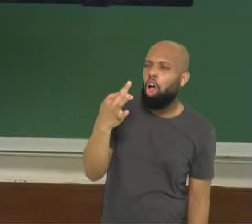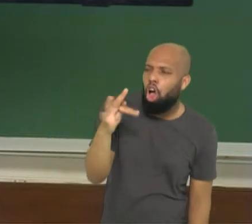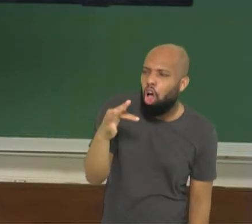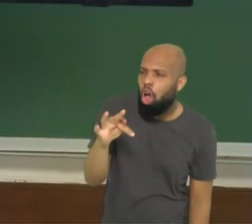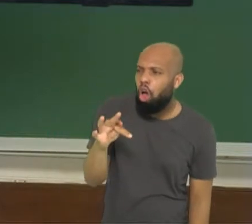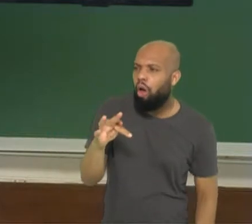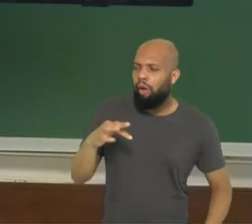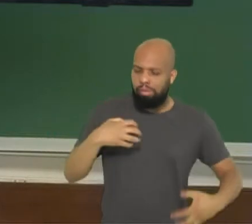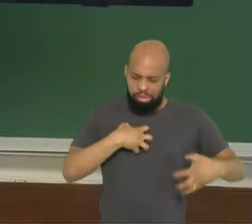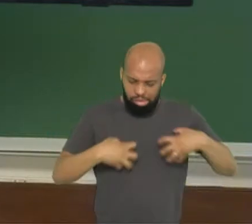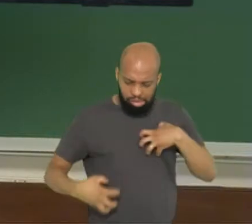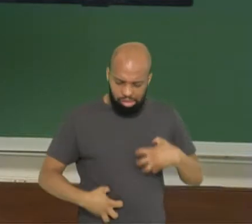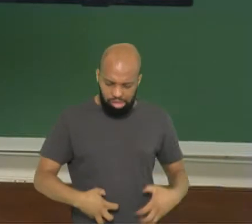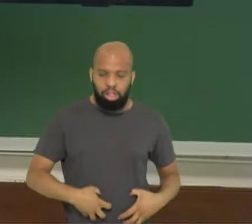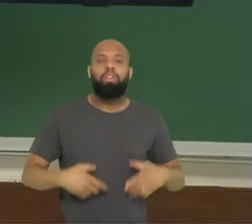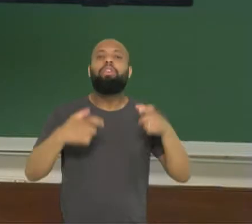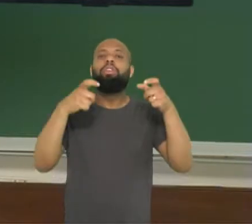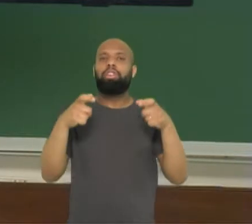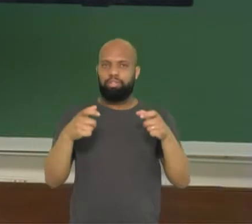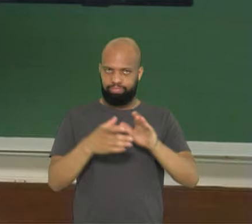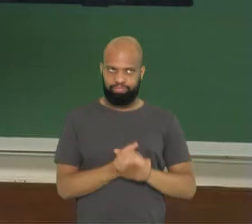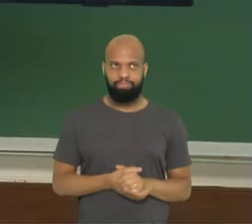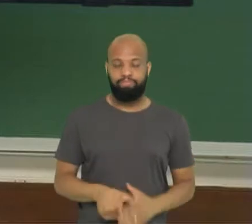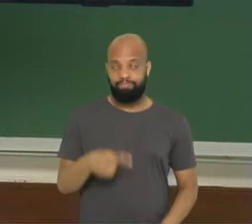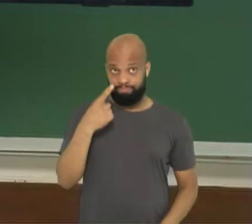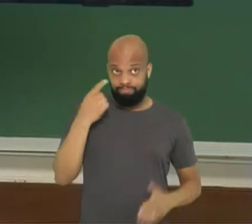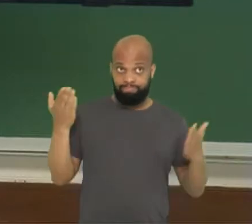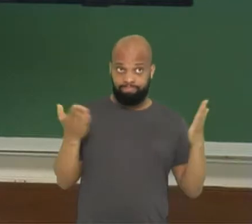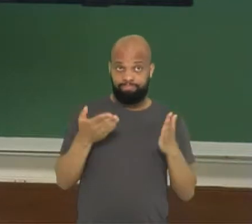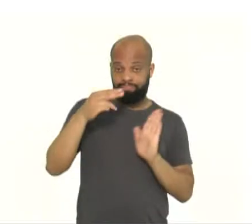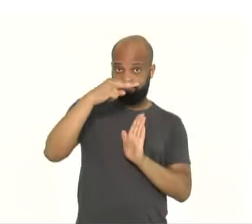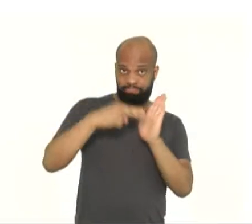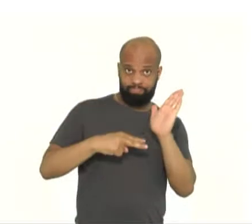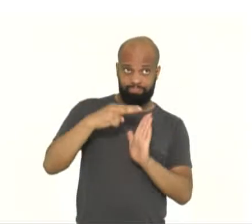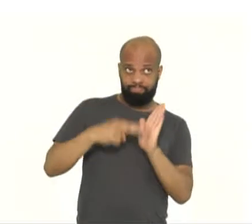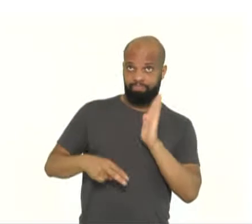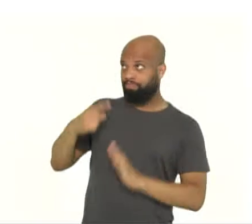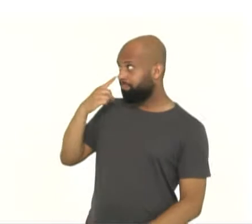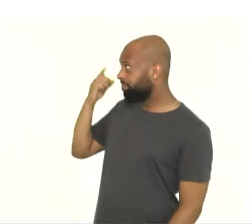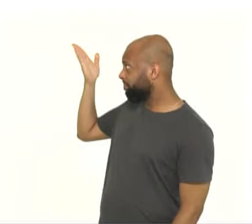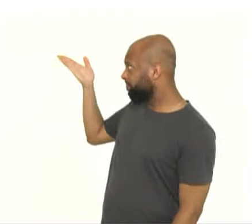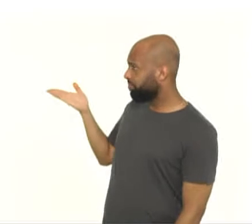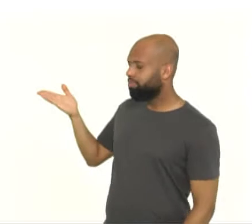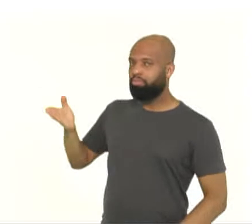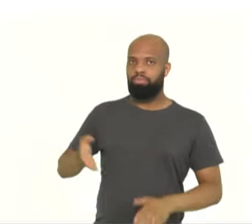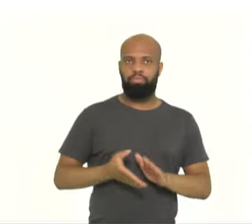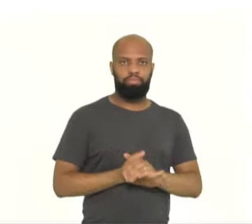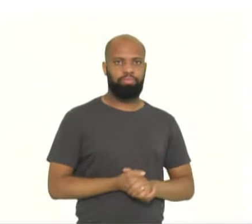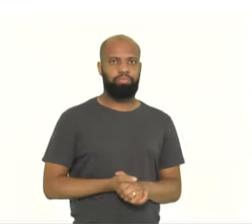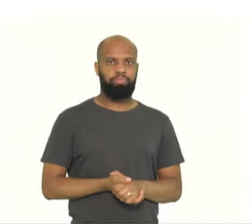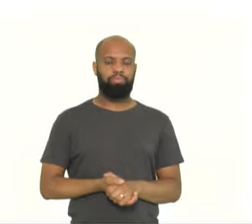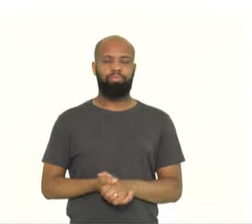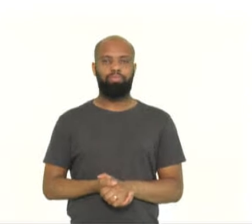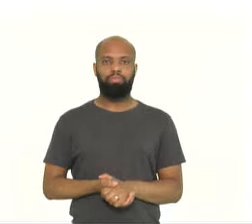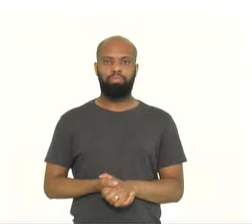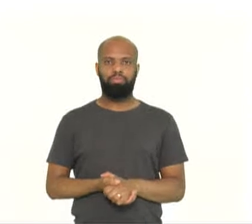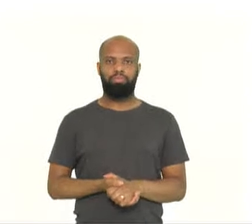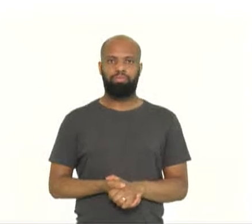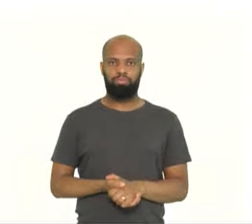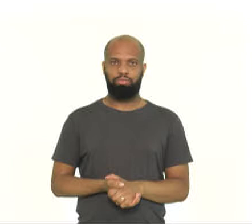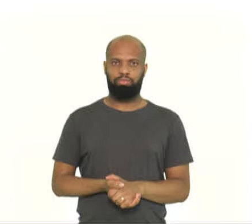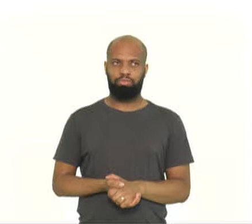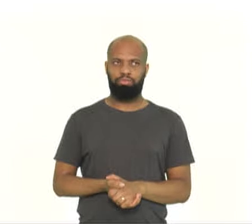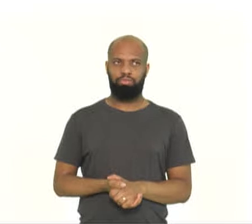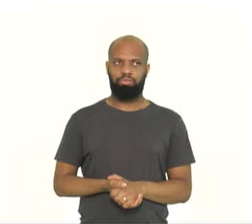em alguma parte, em que parte do corpo? Vamos ver isso agora. Durante a consulta médica, o doutor te hará